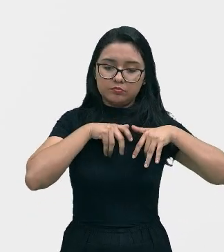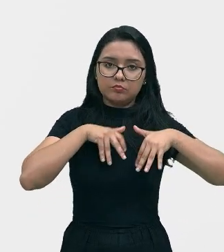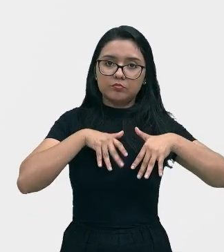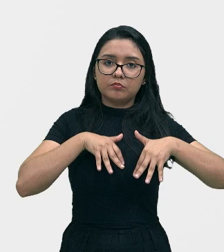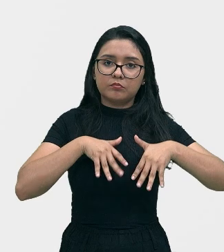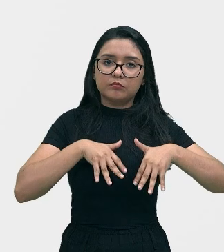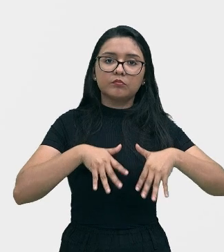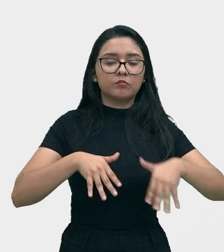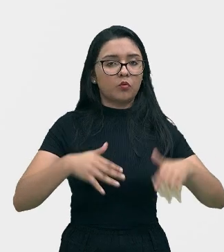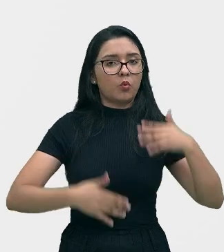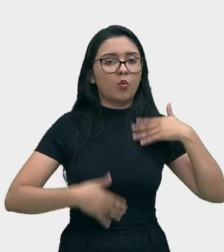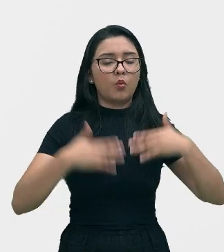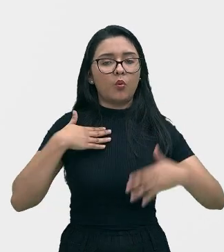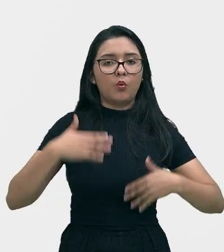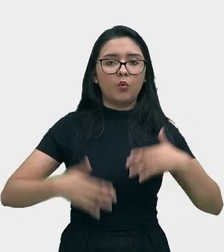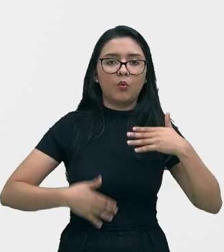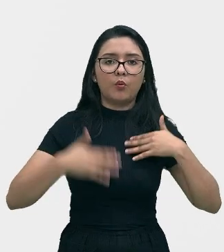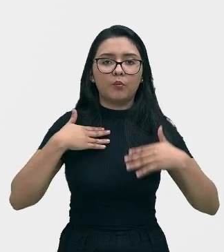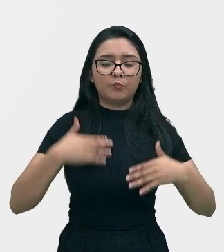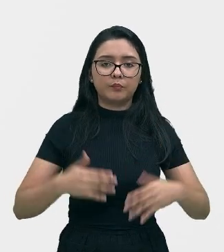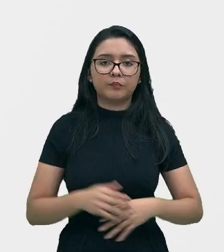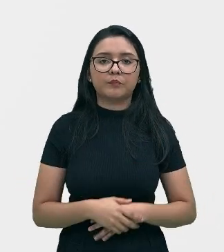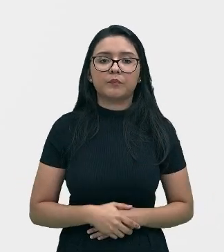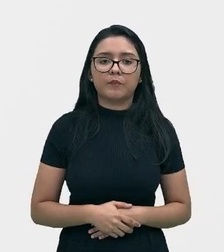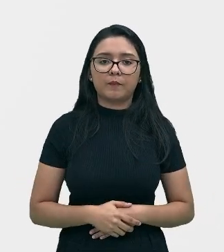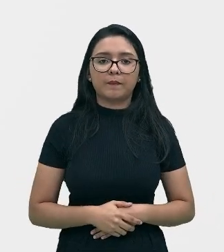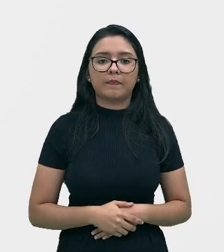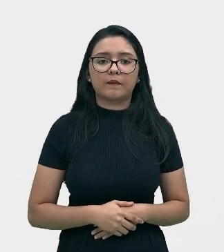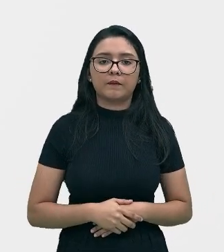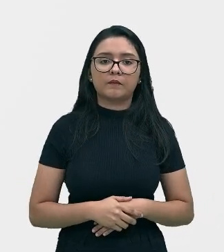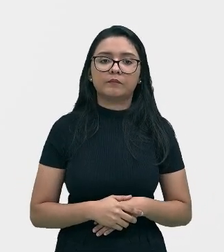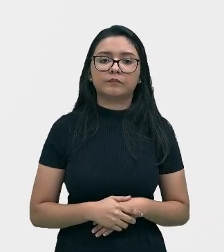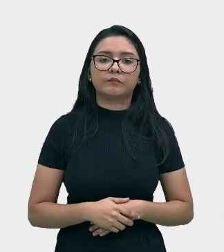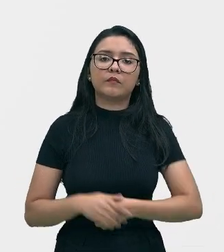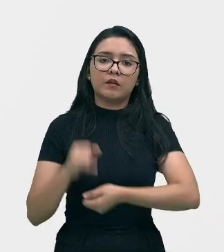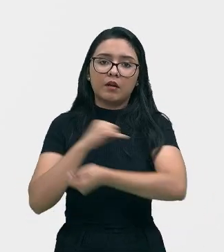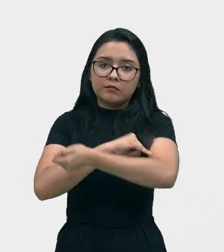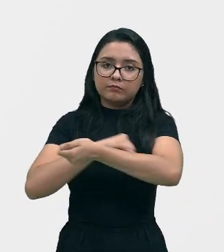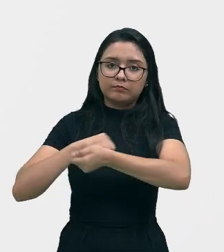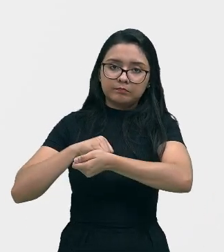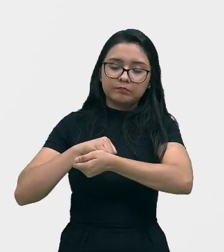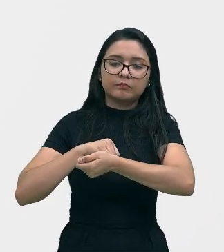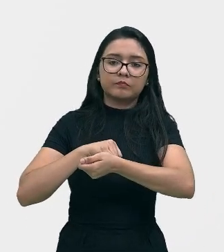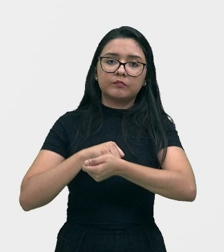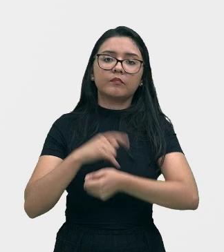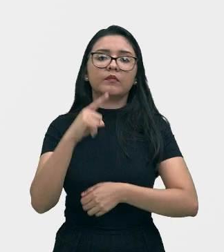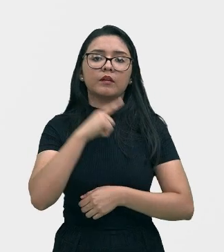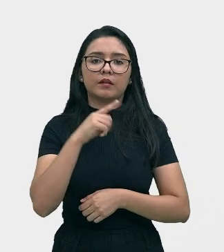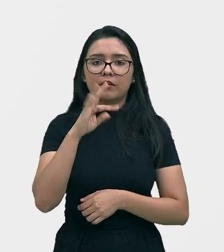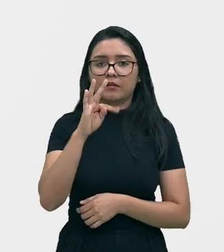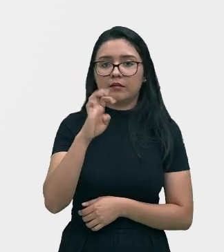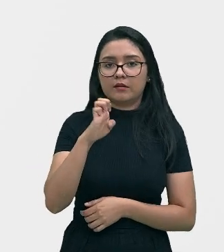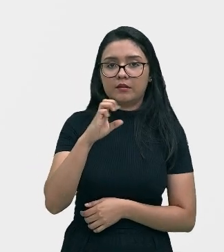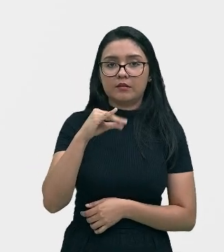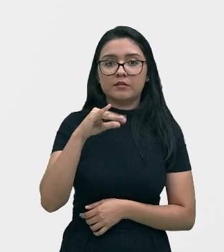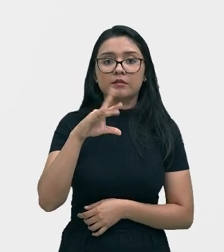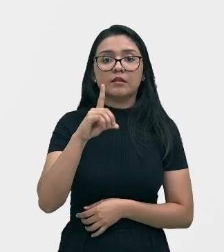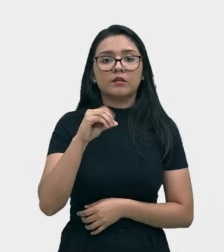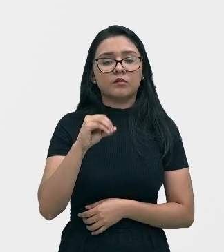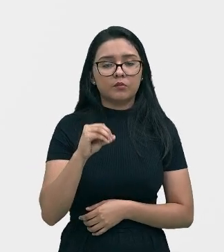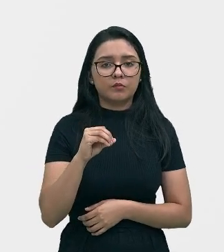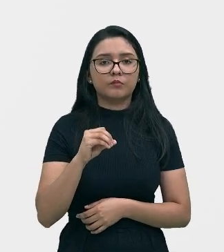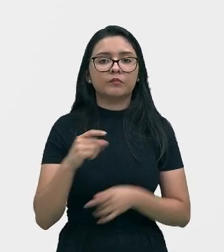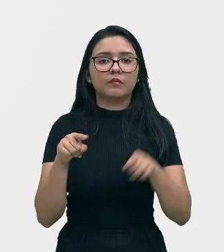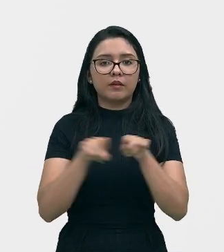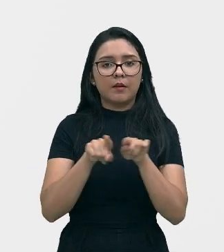outras partes do corpo, né? A parede da artéria ela vai ser espessa, formada de tecido muscular e elástico